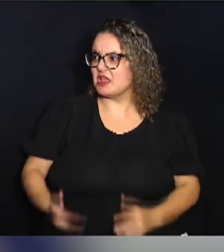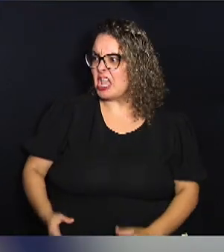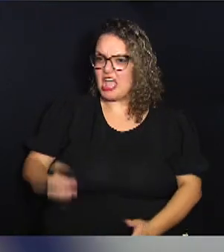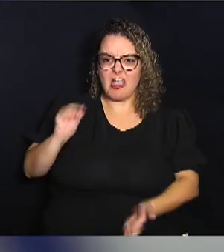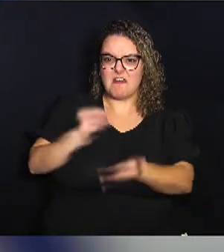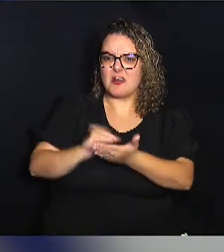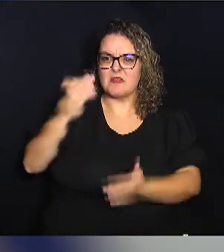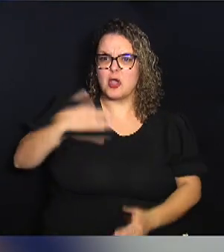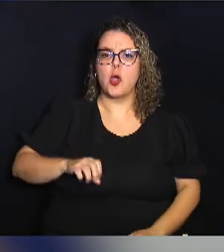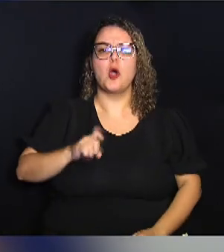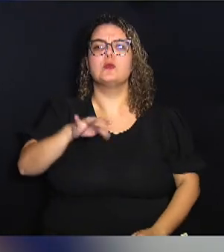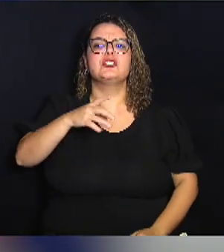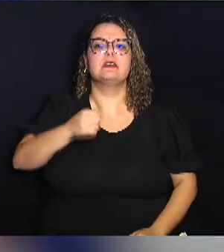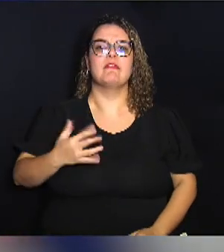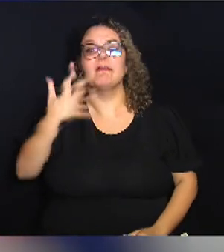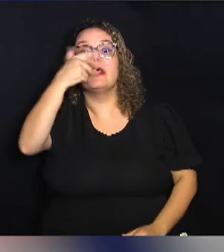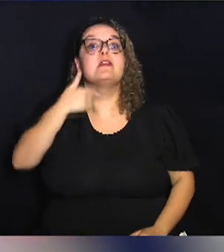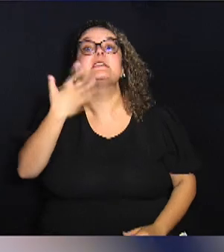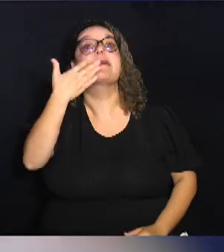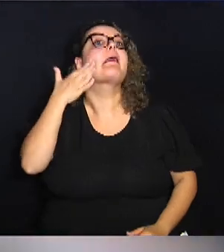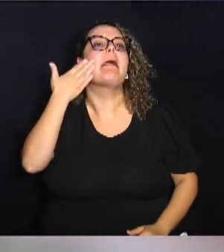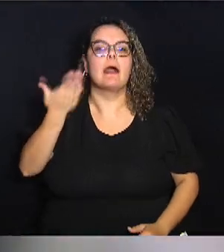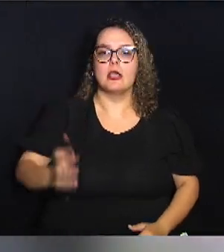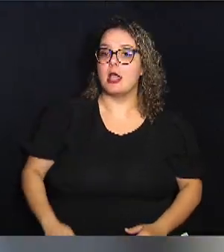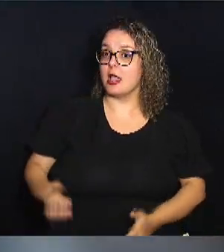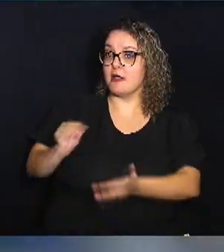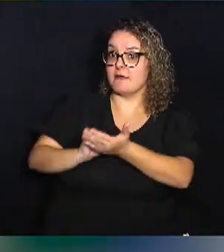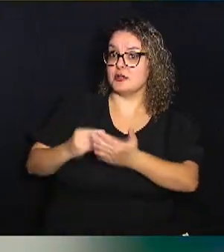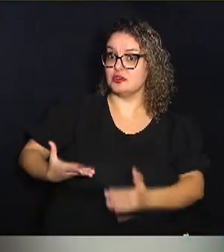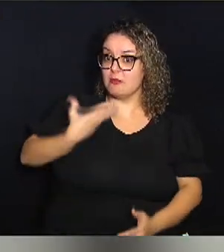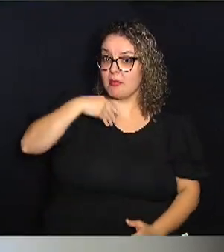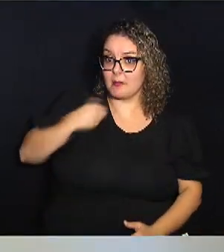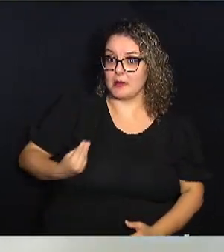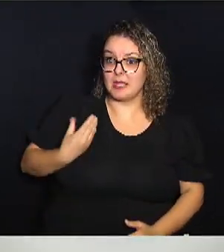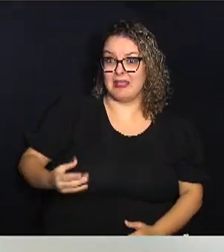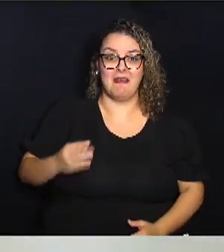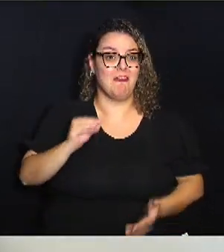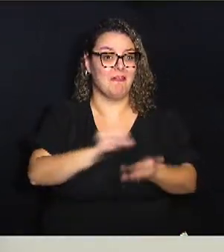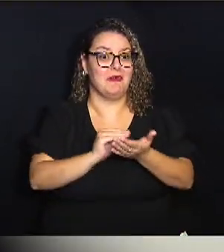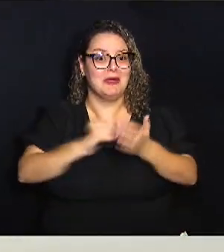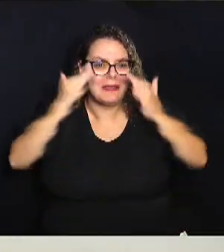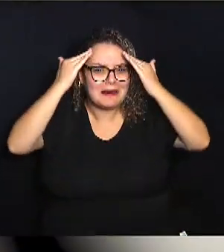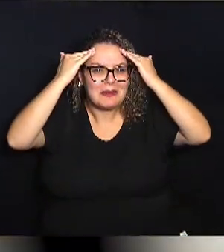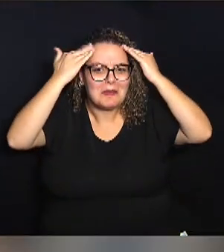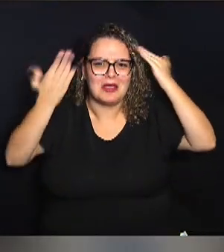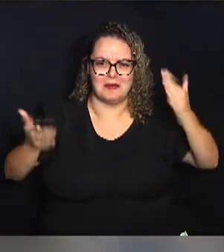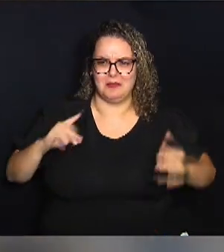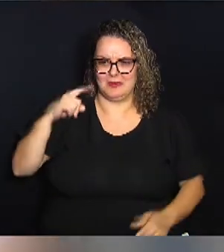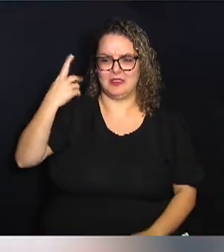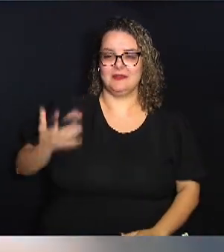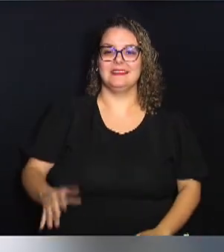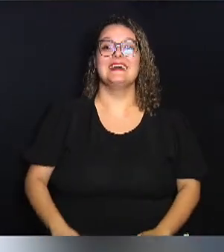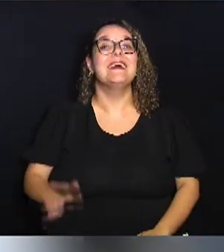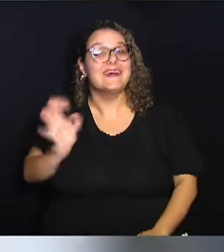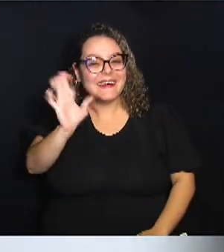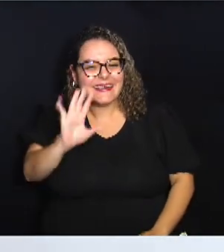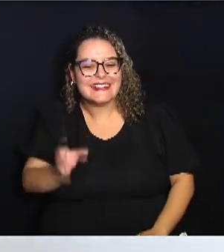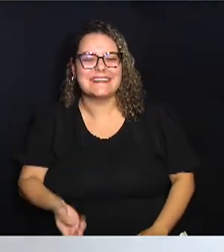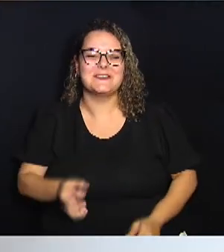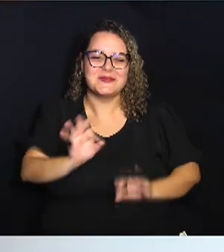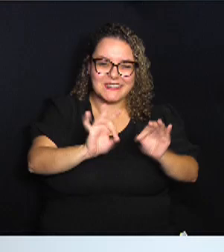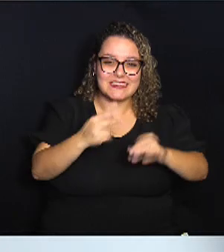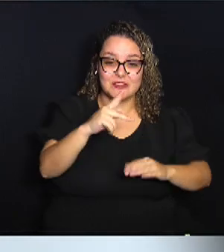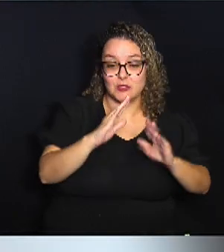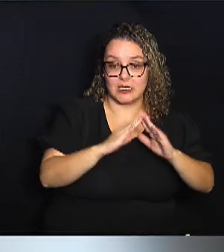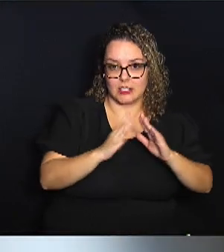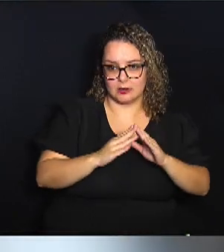provas. Objeção, falta de beleza nessa cara aí. Objeção, falta de pai presente. Objeção, falta de cabelo nessas entradas aí. Você tá louco? Mano, não, peraí. Alex! Oi, tudo bem? Então, pro projeto da sua casa, eu pensei